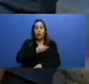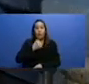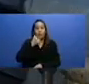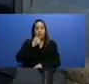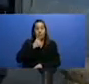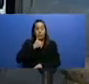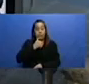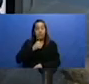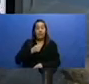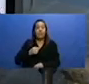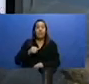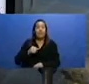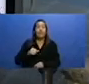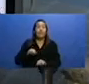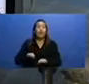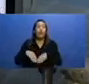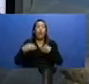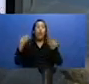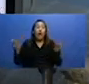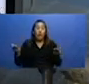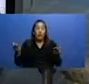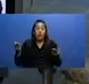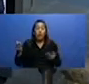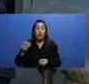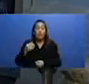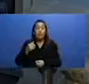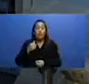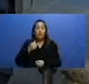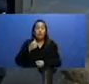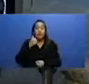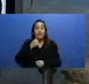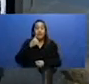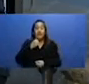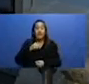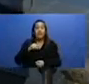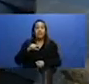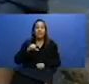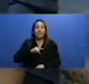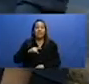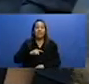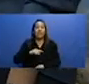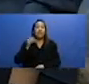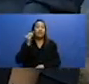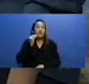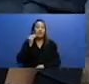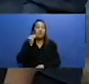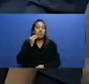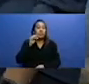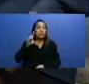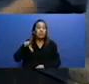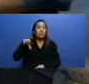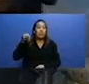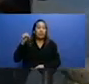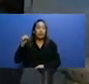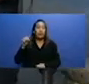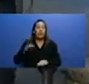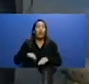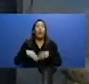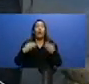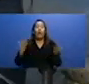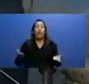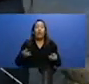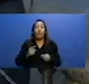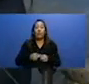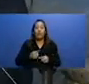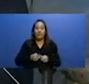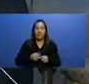natação. Qual delas, a Alice ou a Ana, tem maior chance de ser escolhida para essa competição? Por